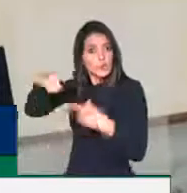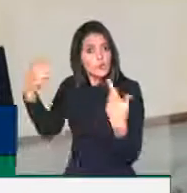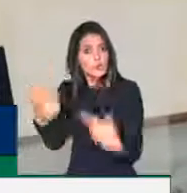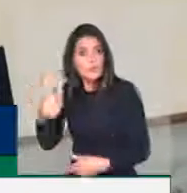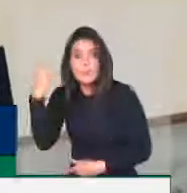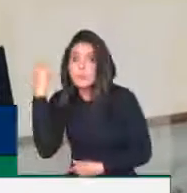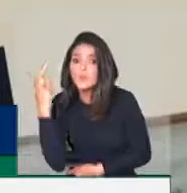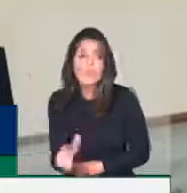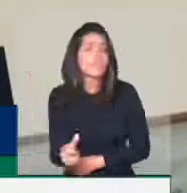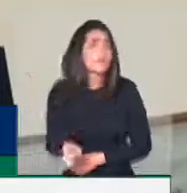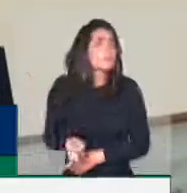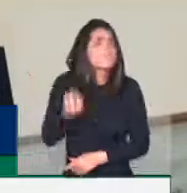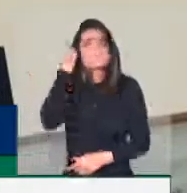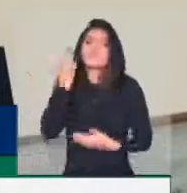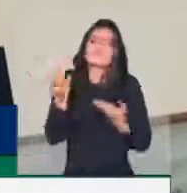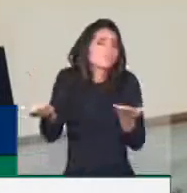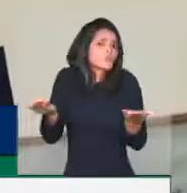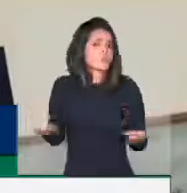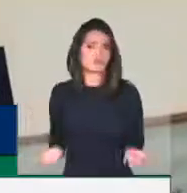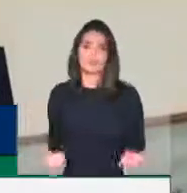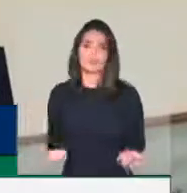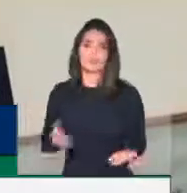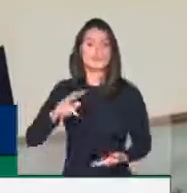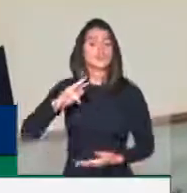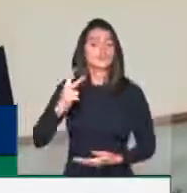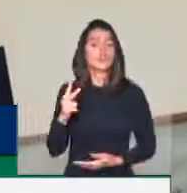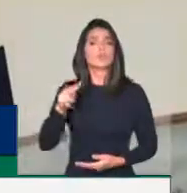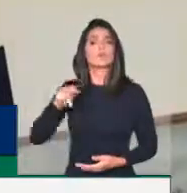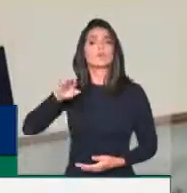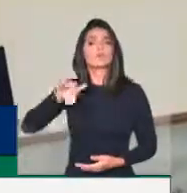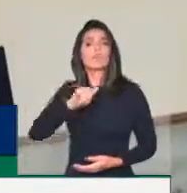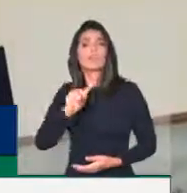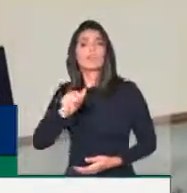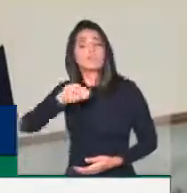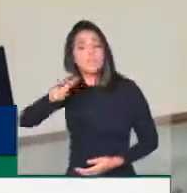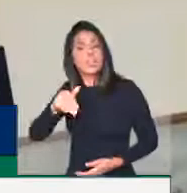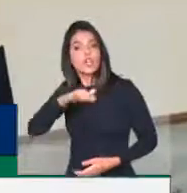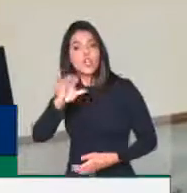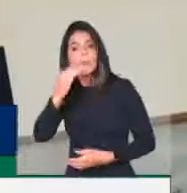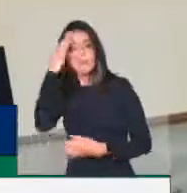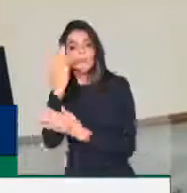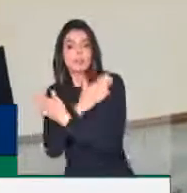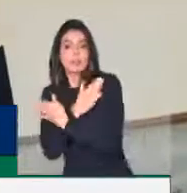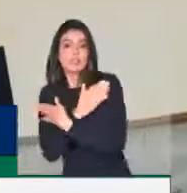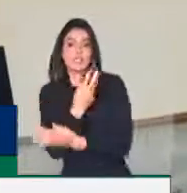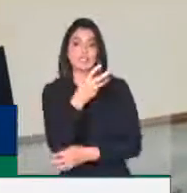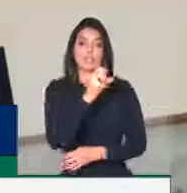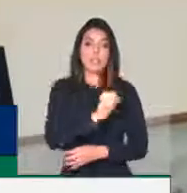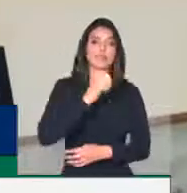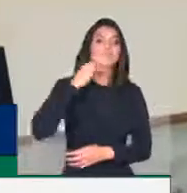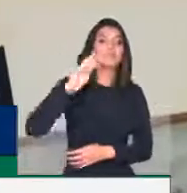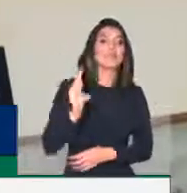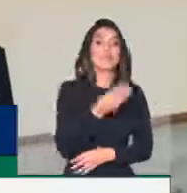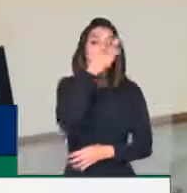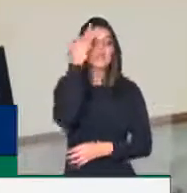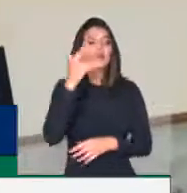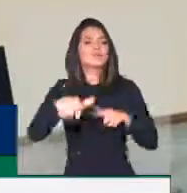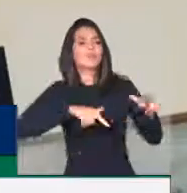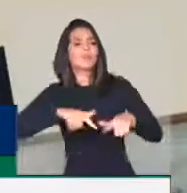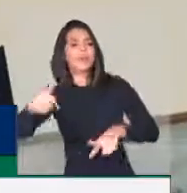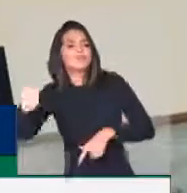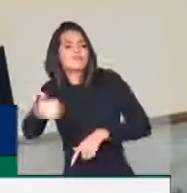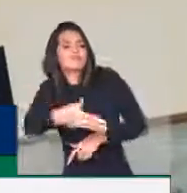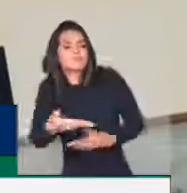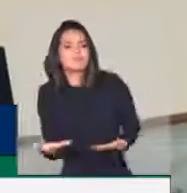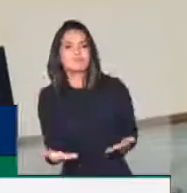será o mais absurdo? Temos mais de 12 milhões de desempregados, mais de 38 milhões de pessoas precarizadas.